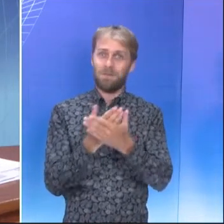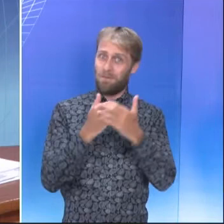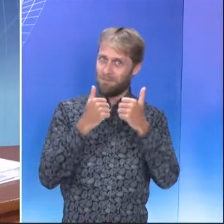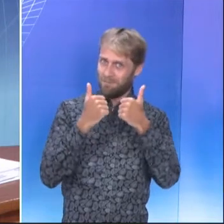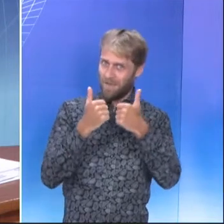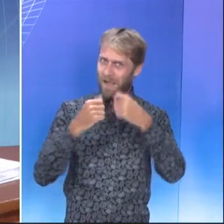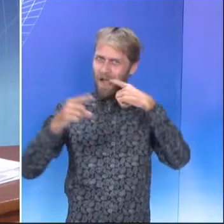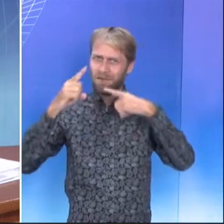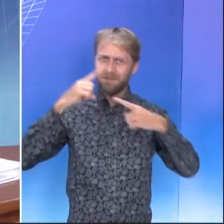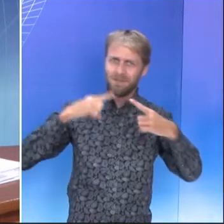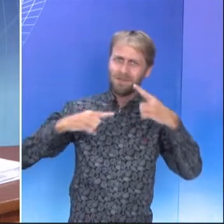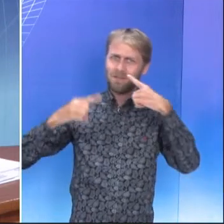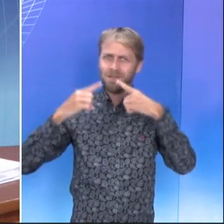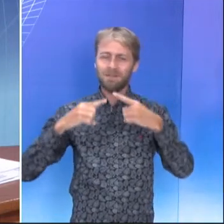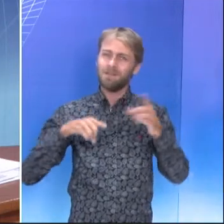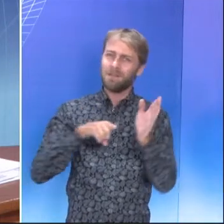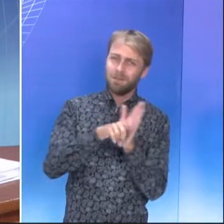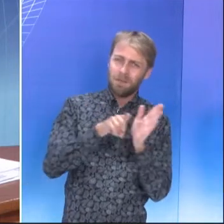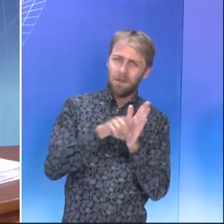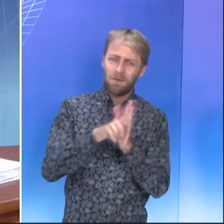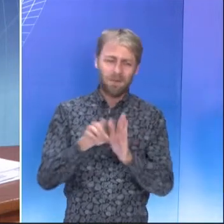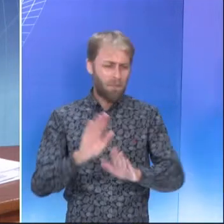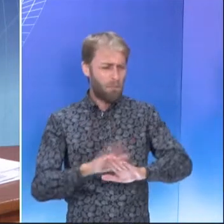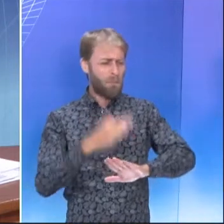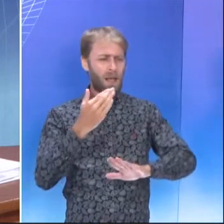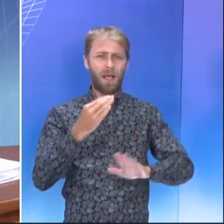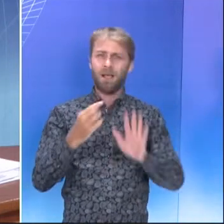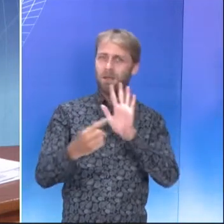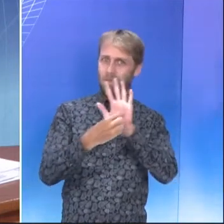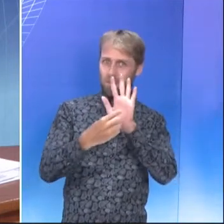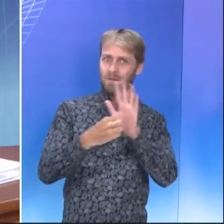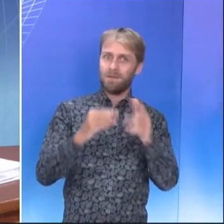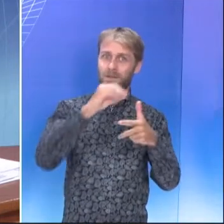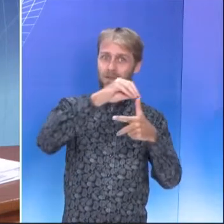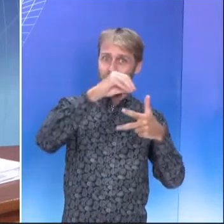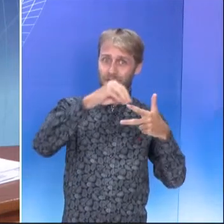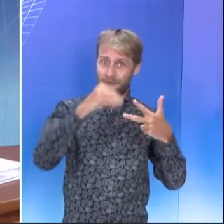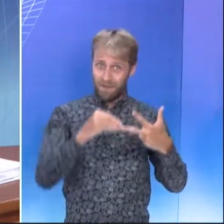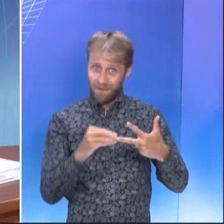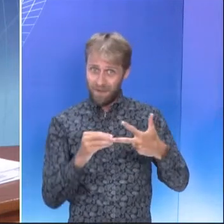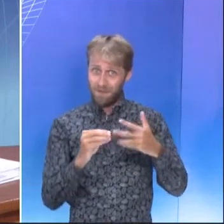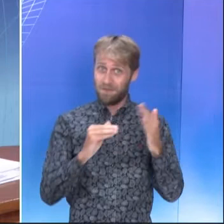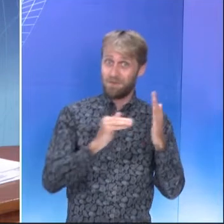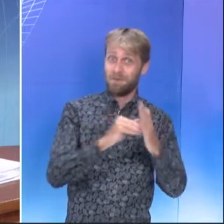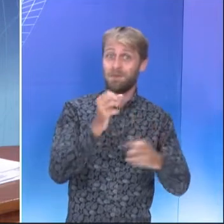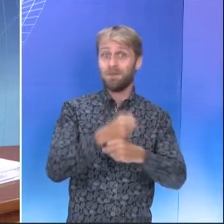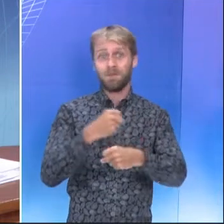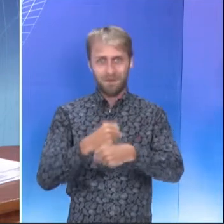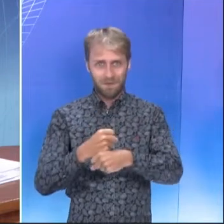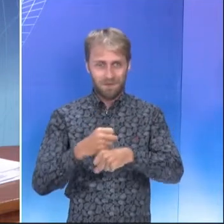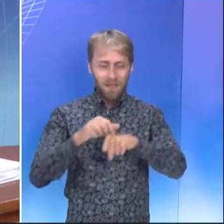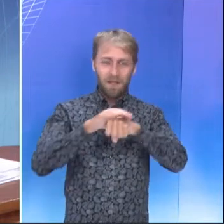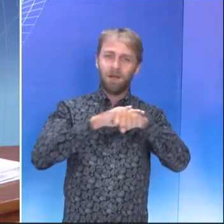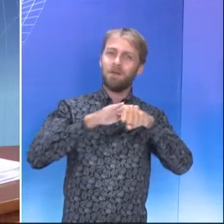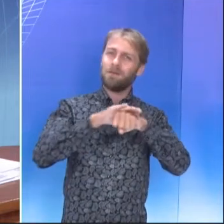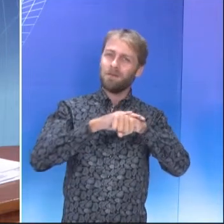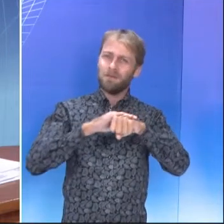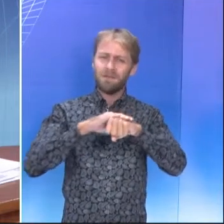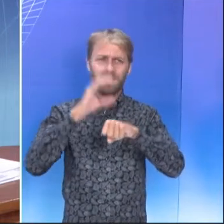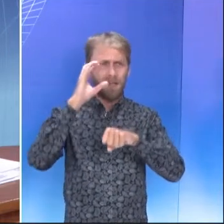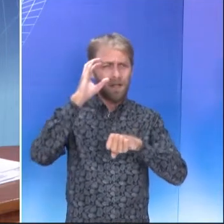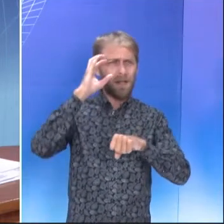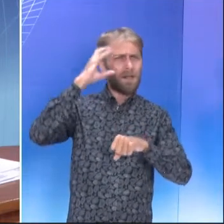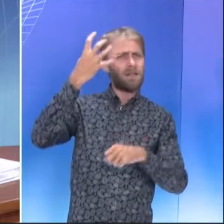vai discutir algumas das questões que mais caem no Enem, que tem caído nesses últimos anos, e conversar sobre as